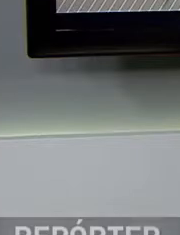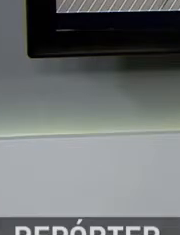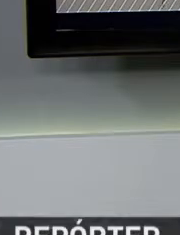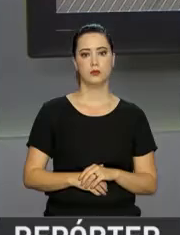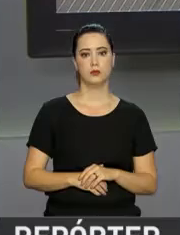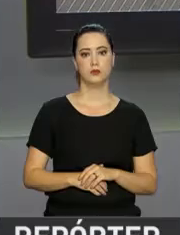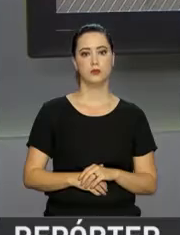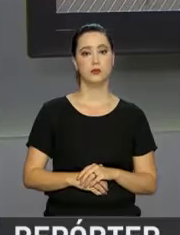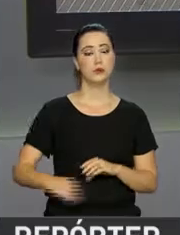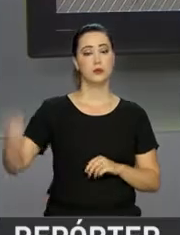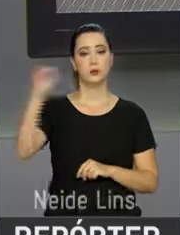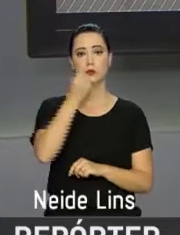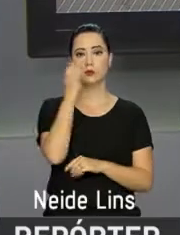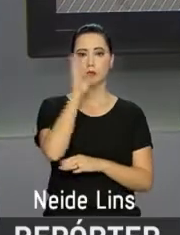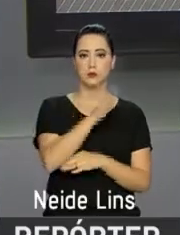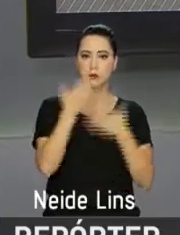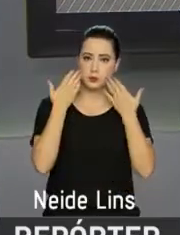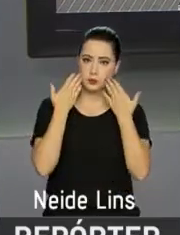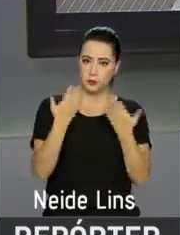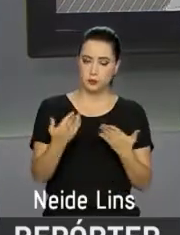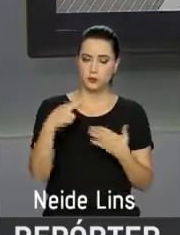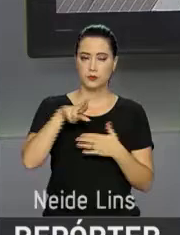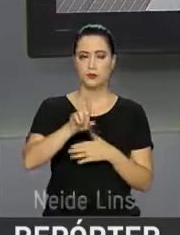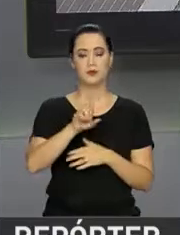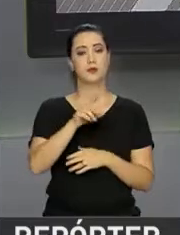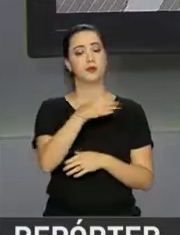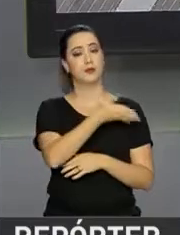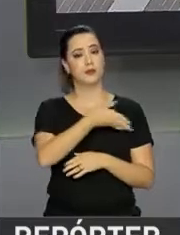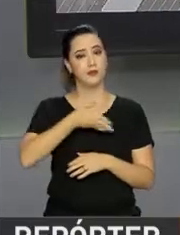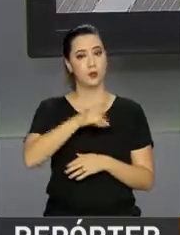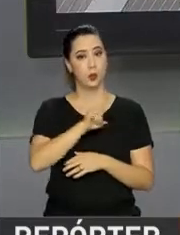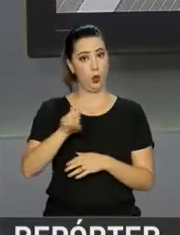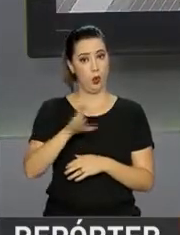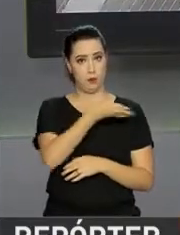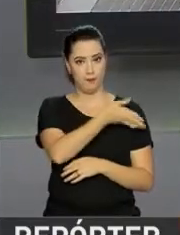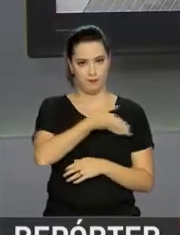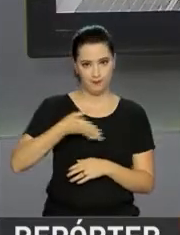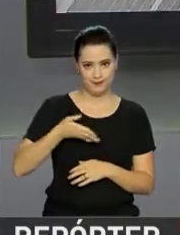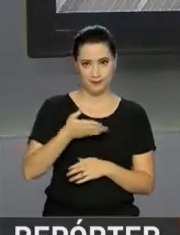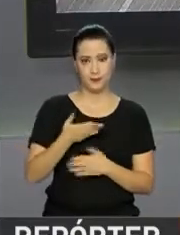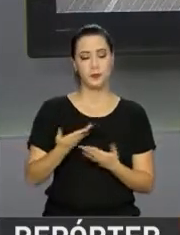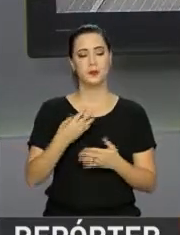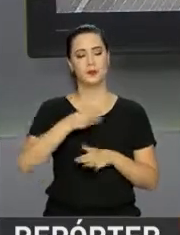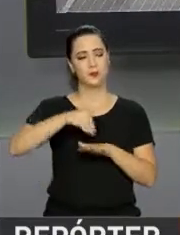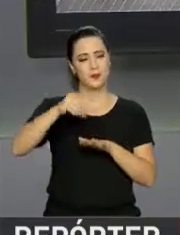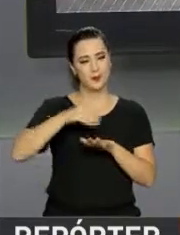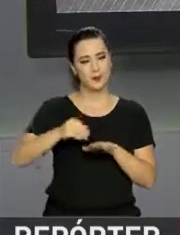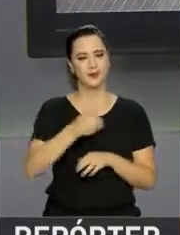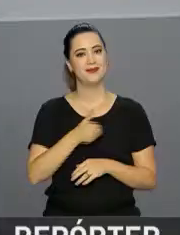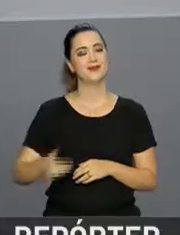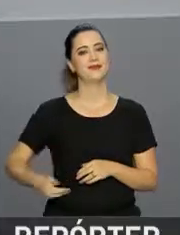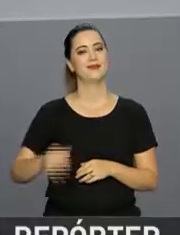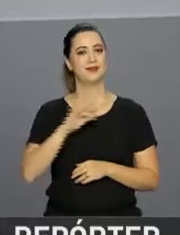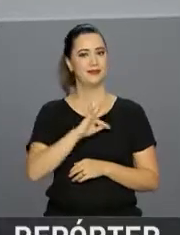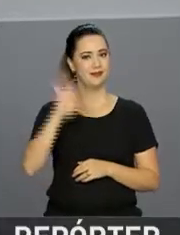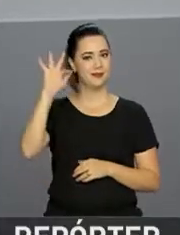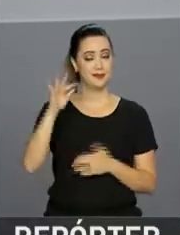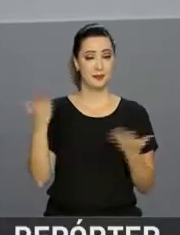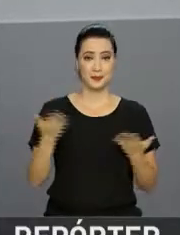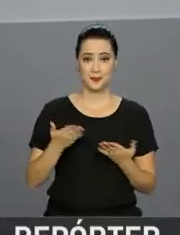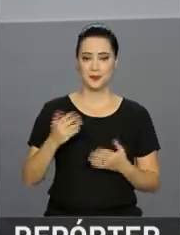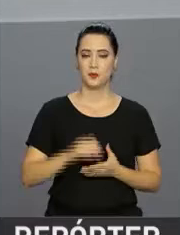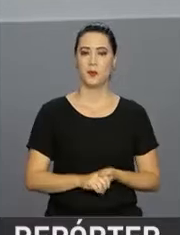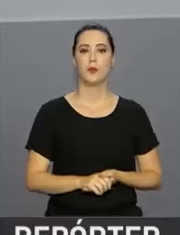olá boa tarde eu sou thaíssa dias está no ar o repórter nbr com as notícias do governo federal a